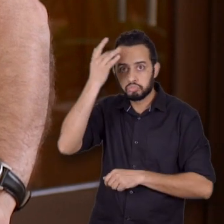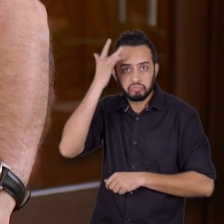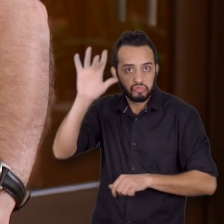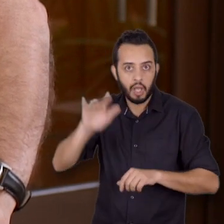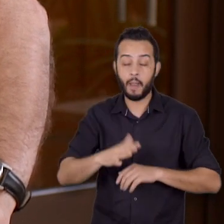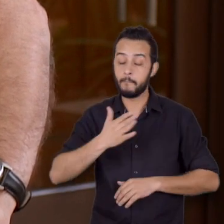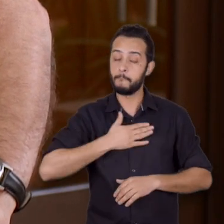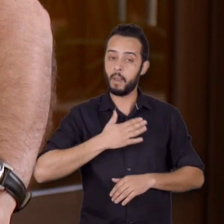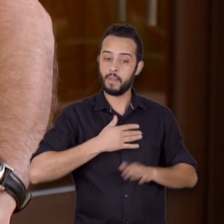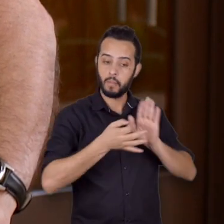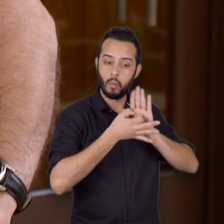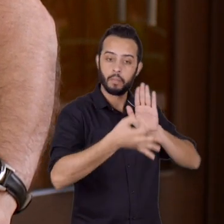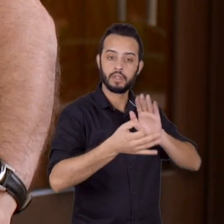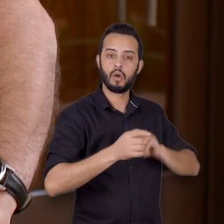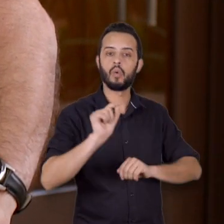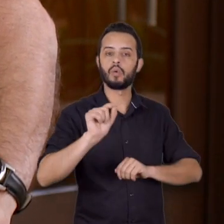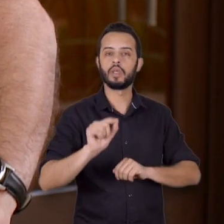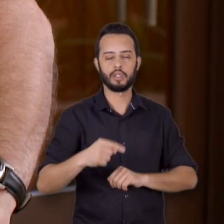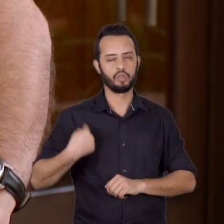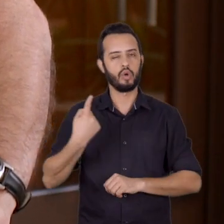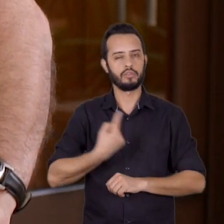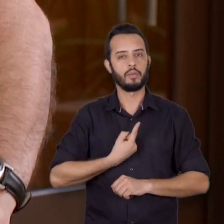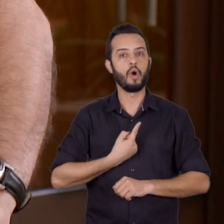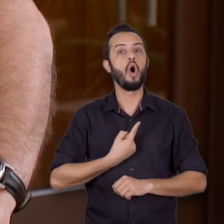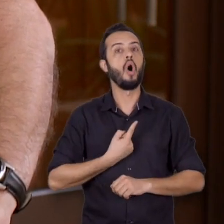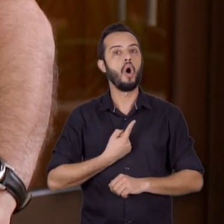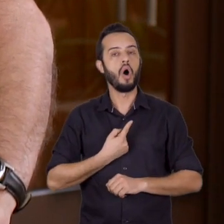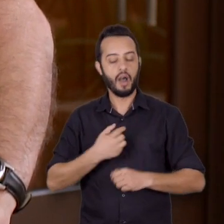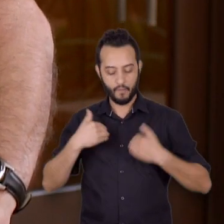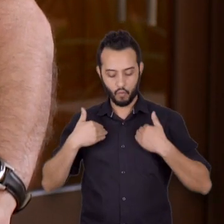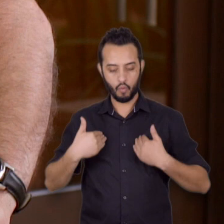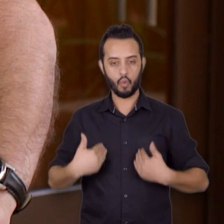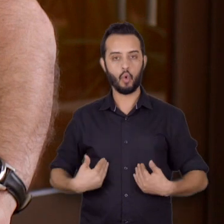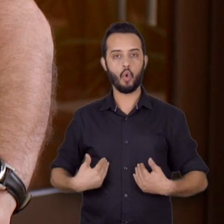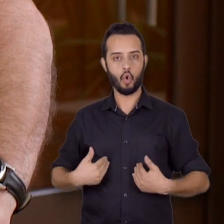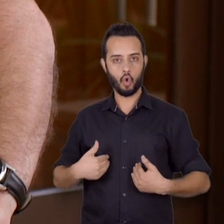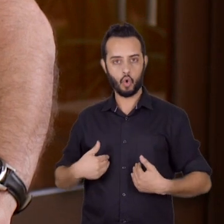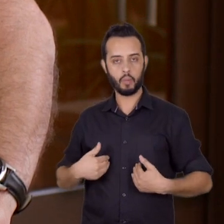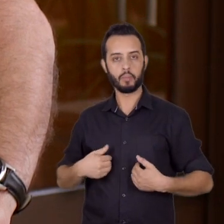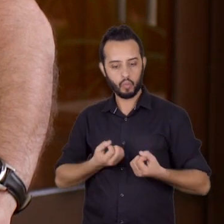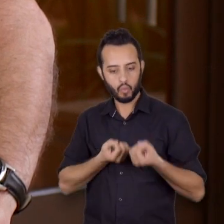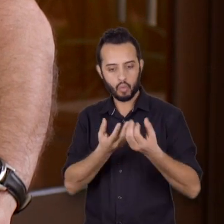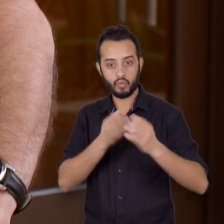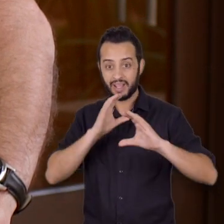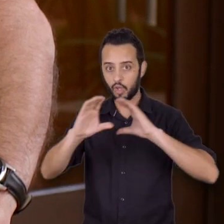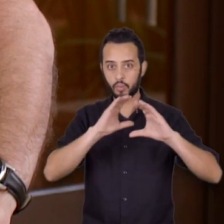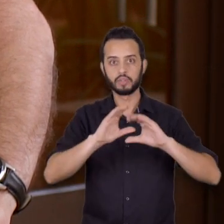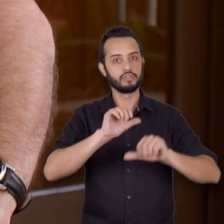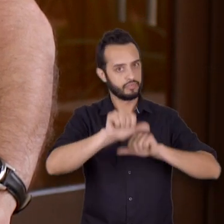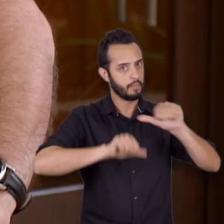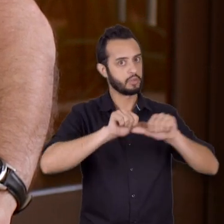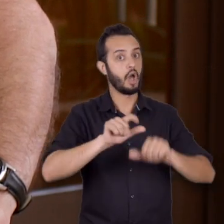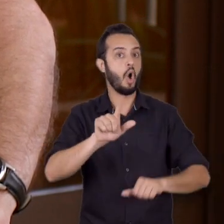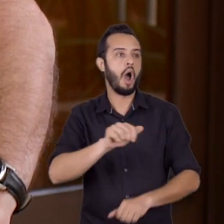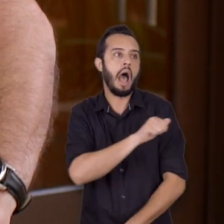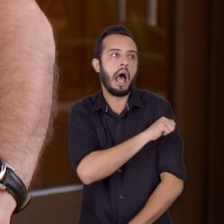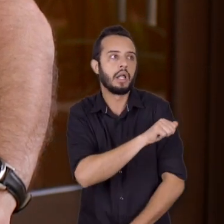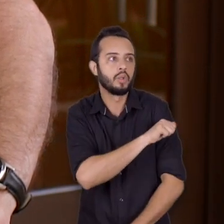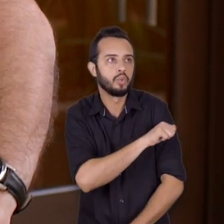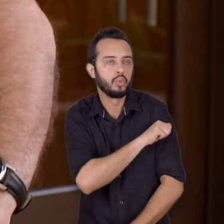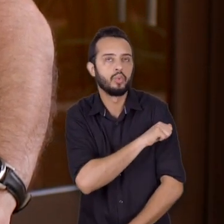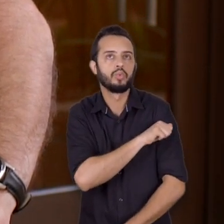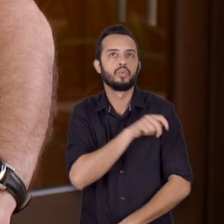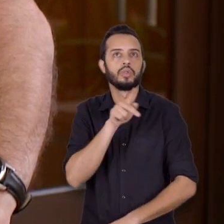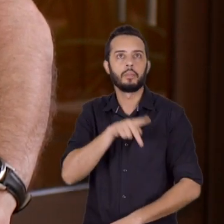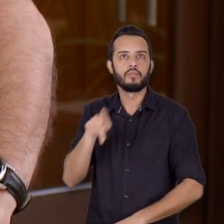vai renegociar o valor do corpo e da informação na comunicação. Então, quem é aluno, quem é professor,